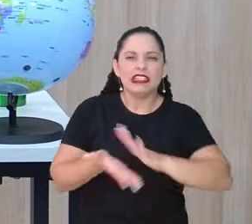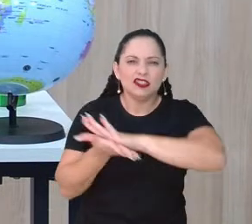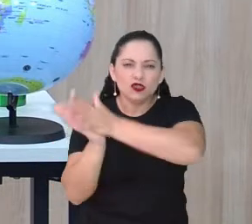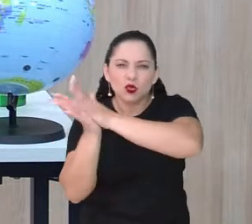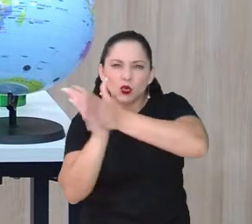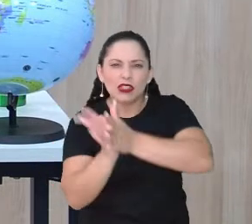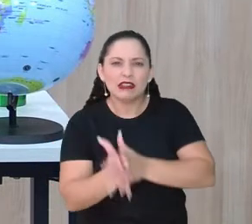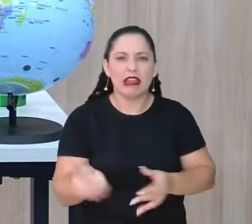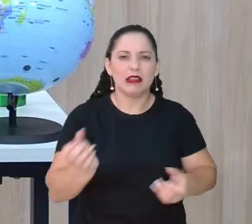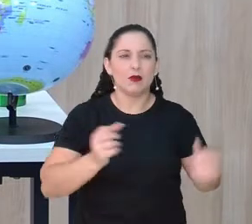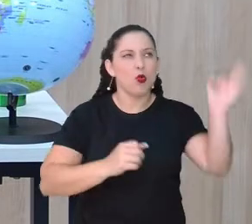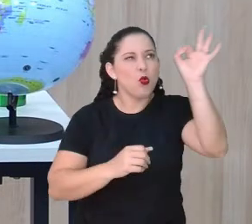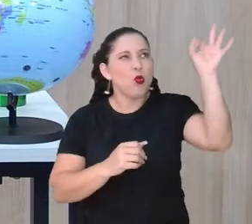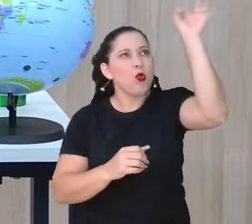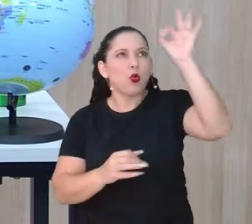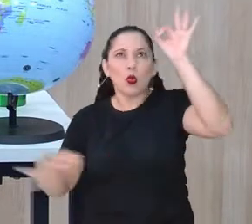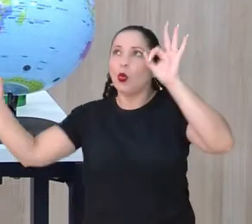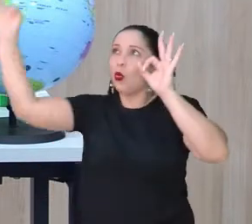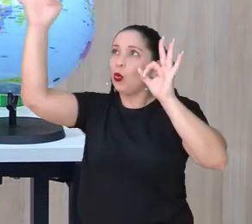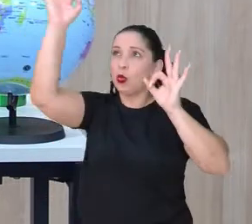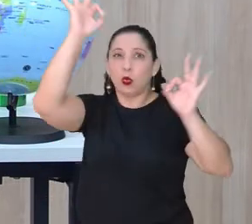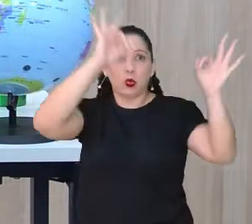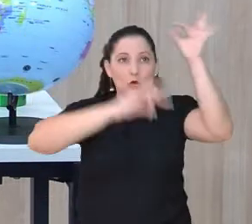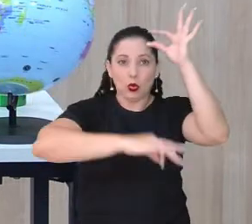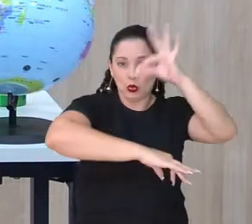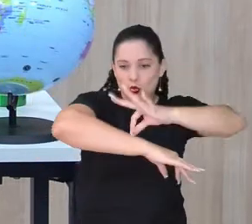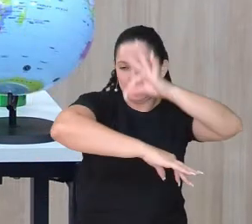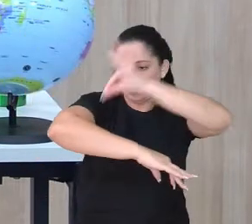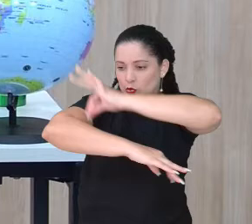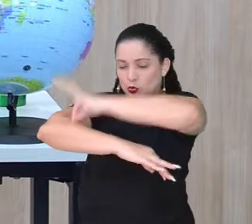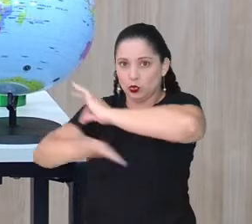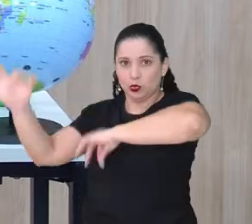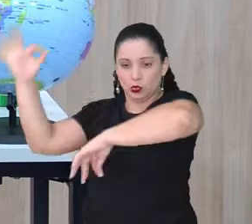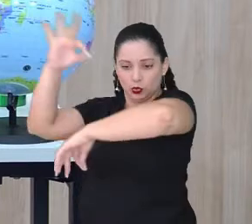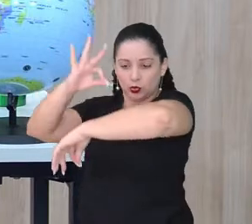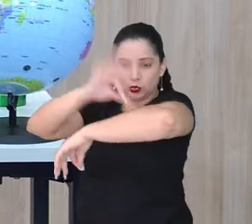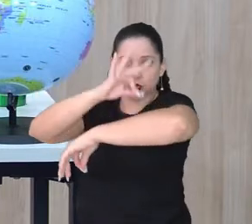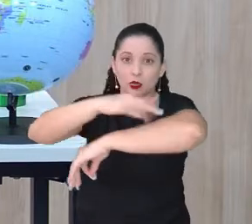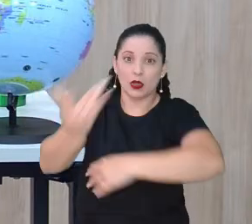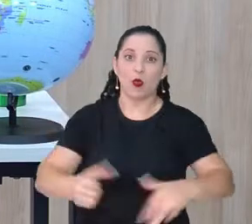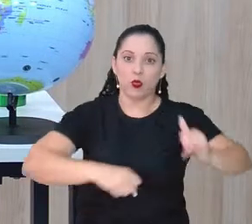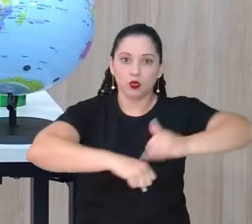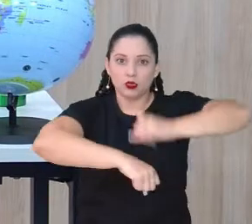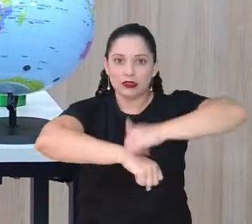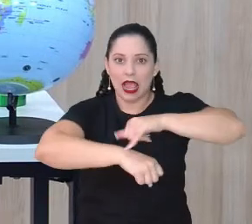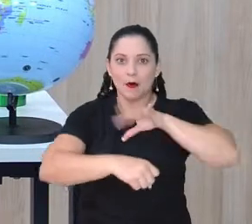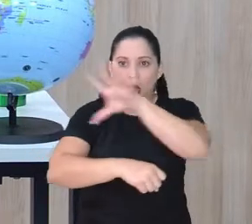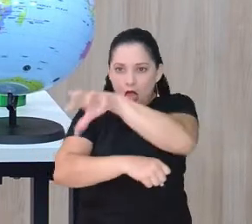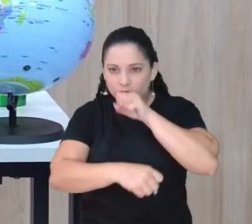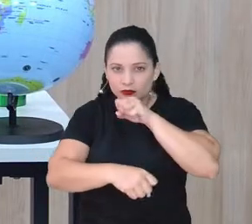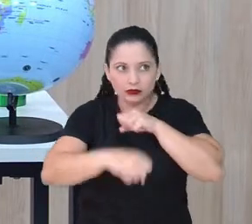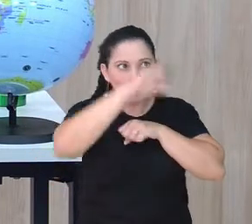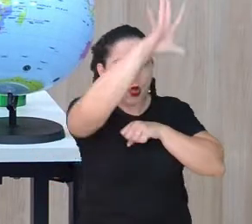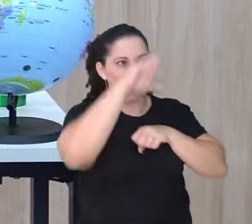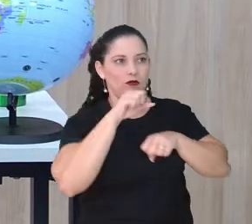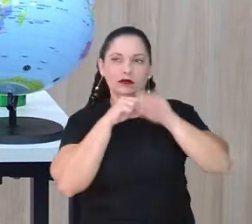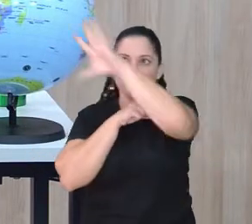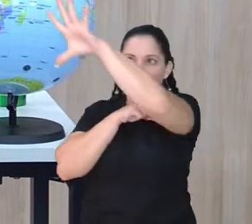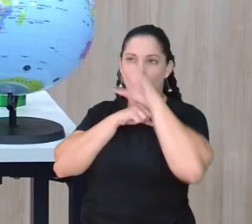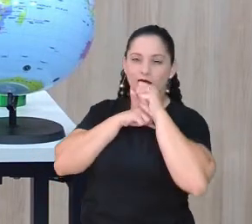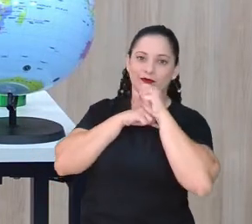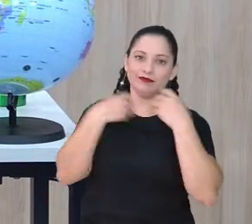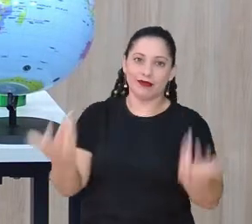as muriçocas, que durante a noite vai trazer para a gente tanto desconforto. Então, vamos deixar esse animalzinho